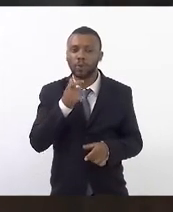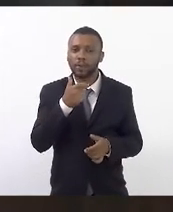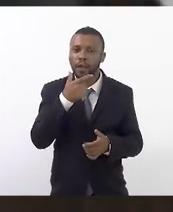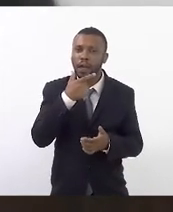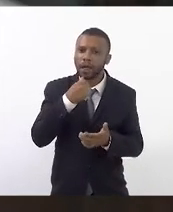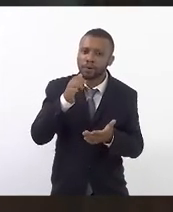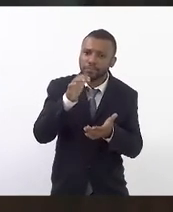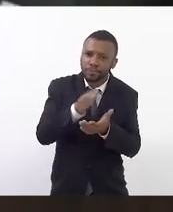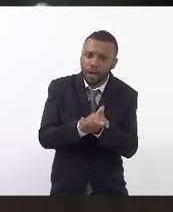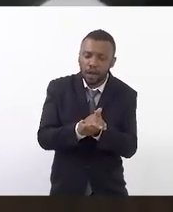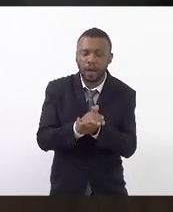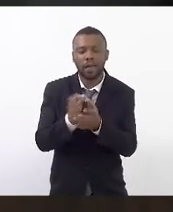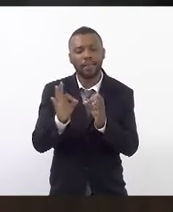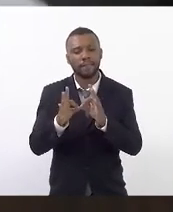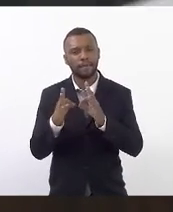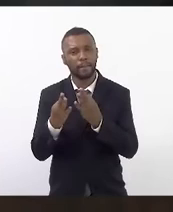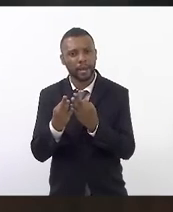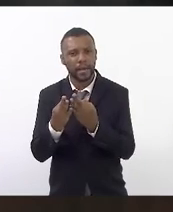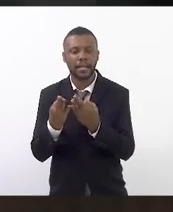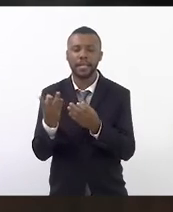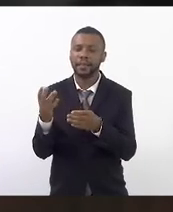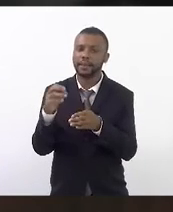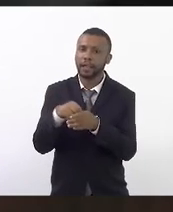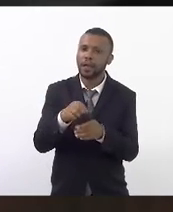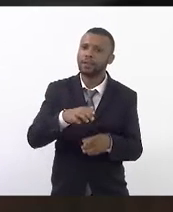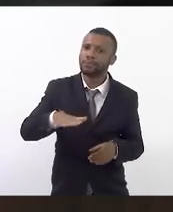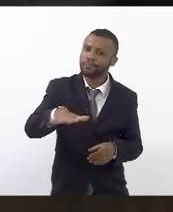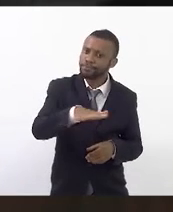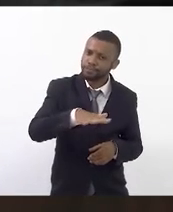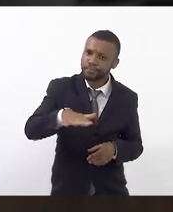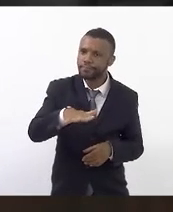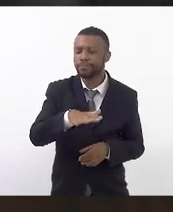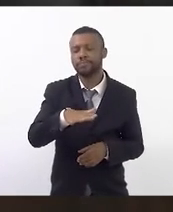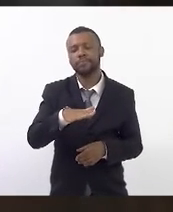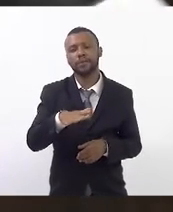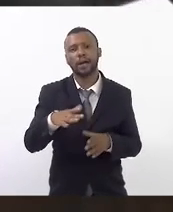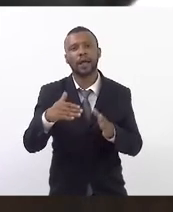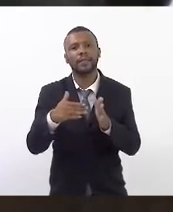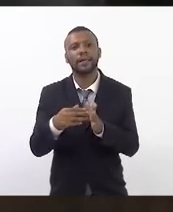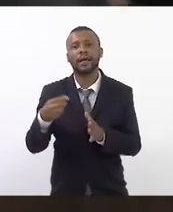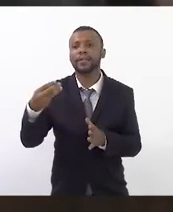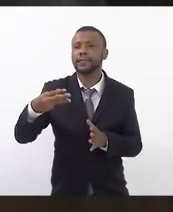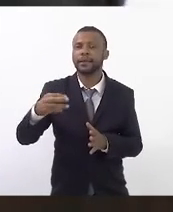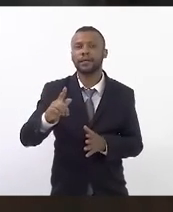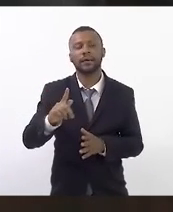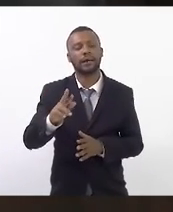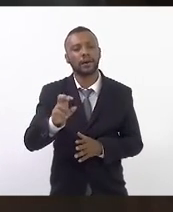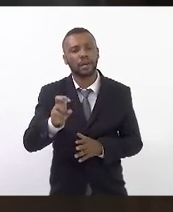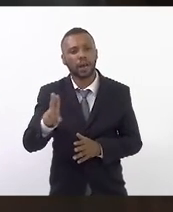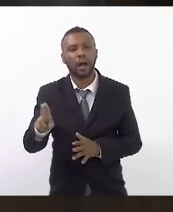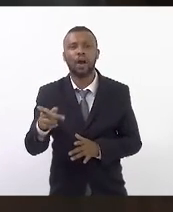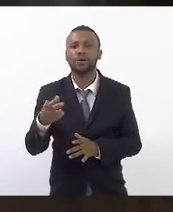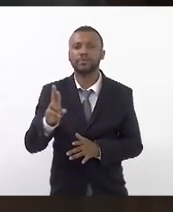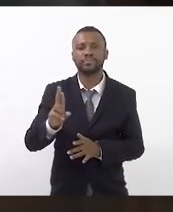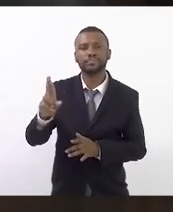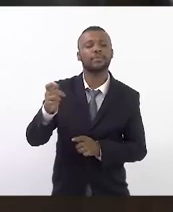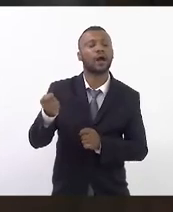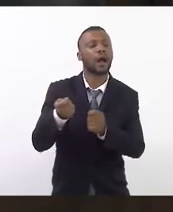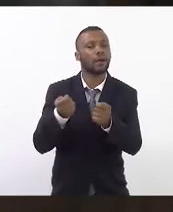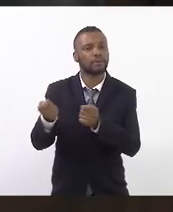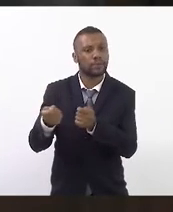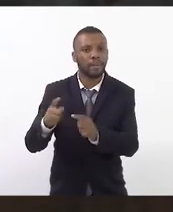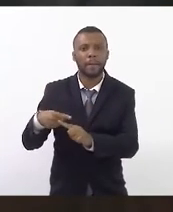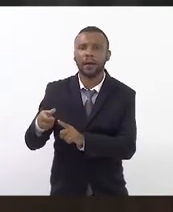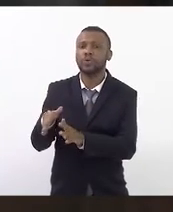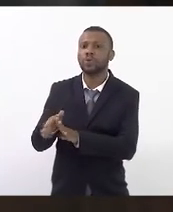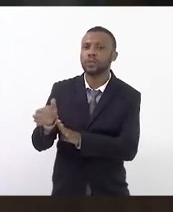parente consanguíneo ou afim, em linha reta ou colateral, até terceiro grau, de dirigente, administrador ou conselheiro de